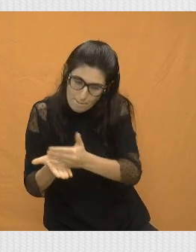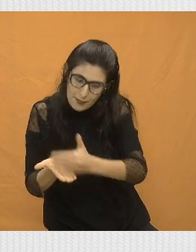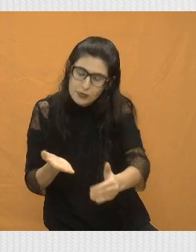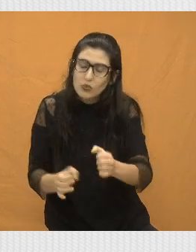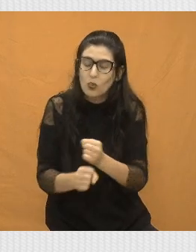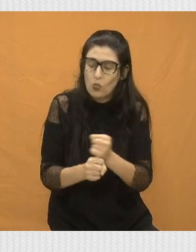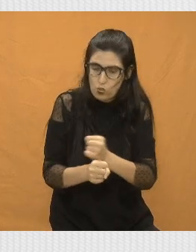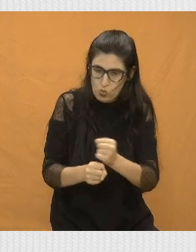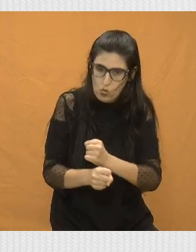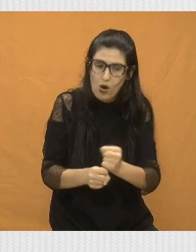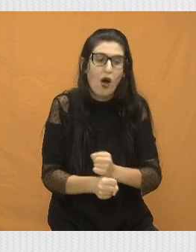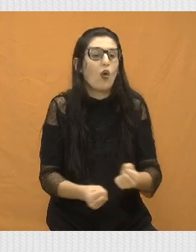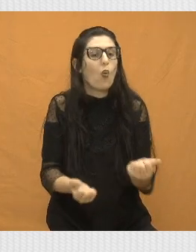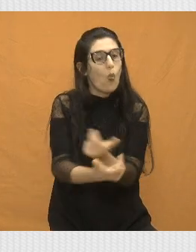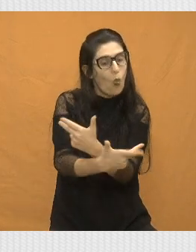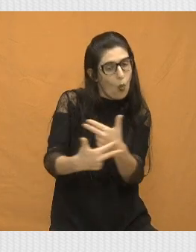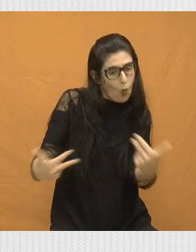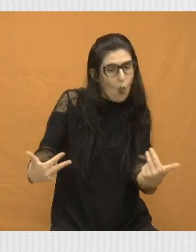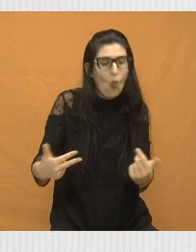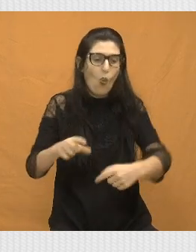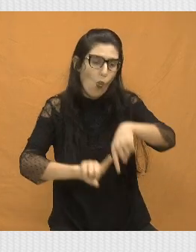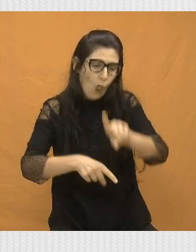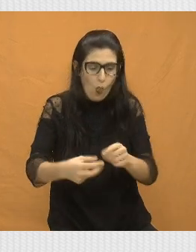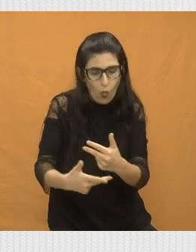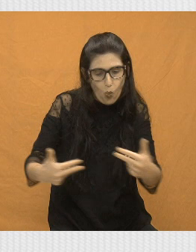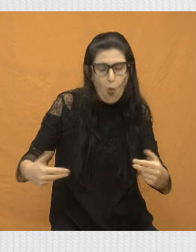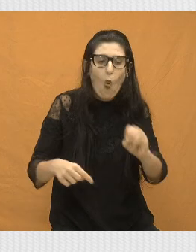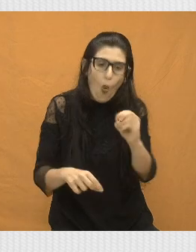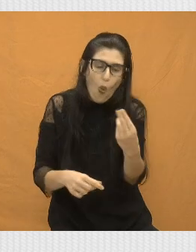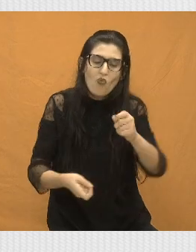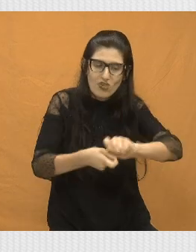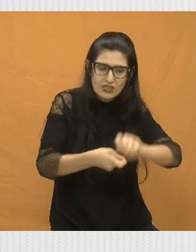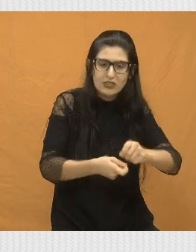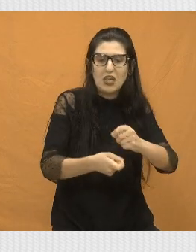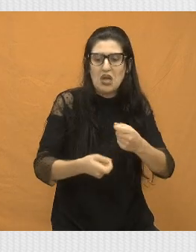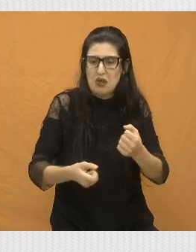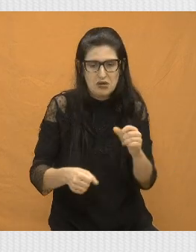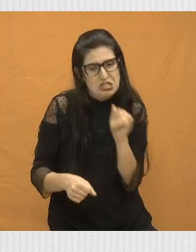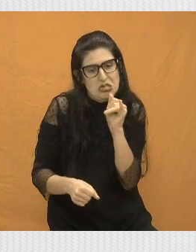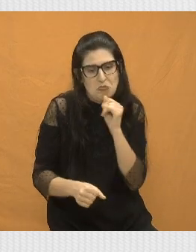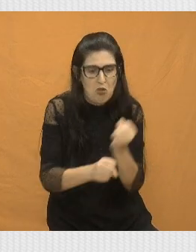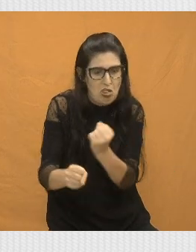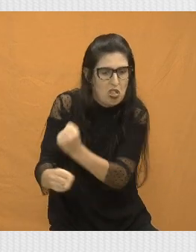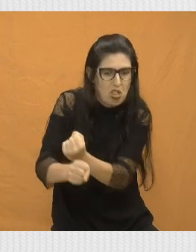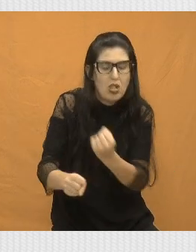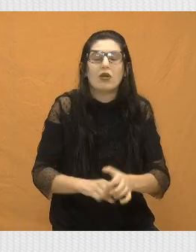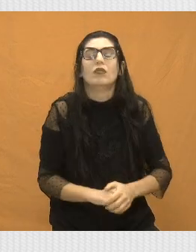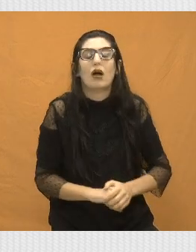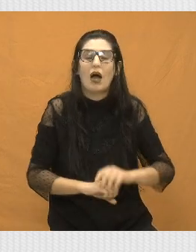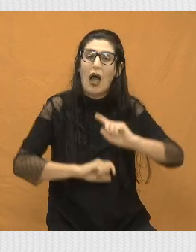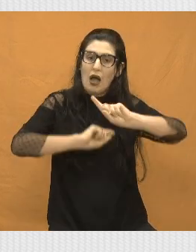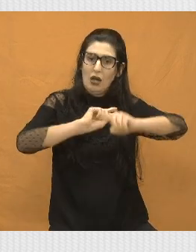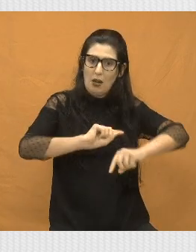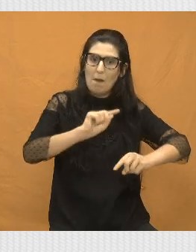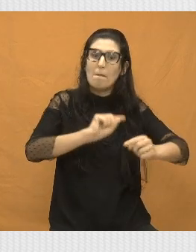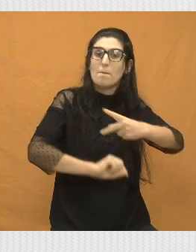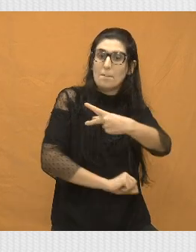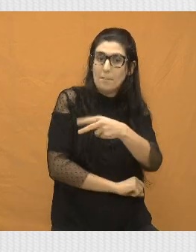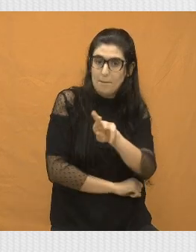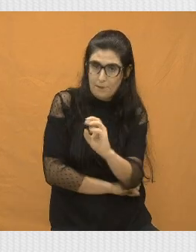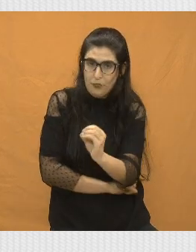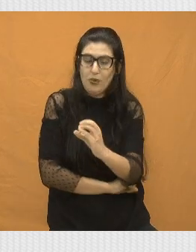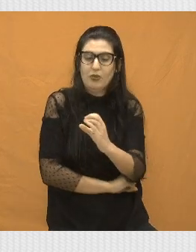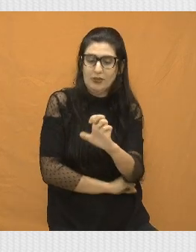das mercadorias ou serviços. E quando é processado, ele já vem do ano anterior, todo ele já